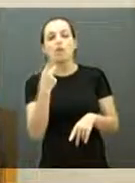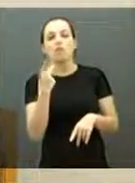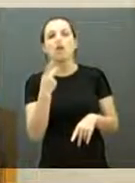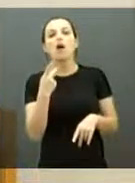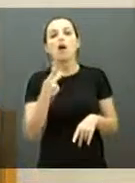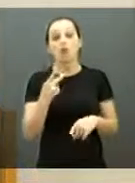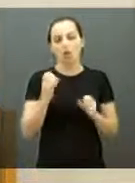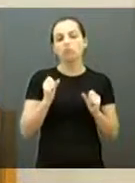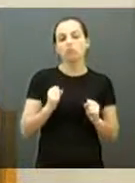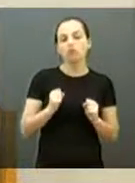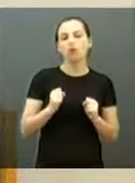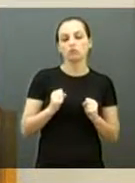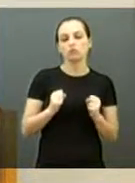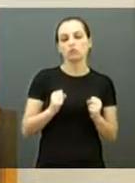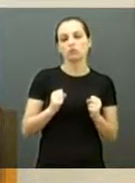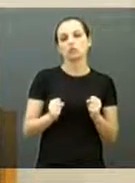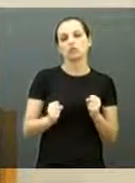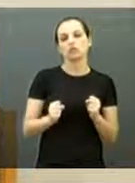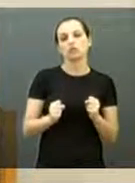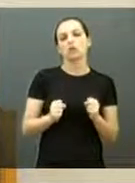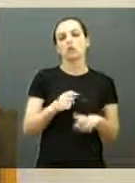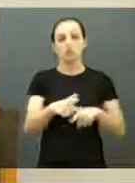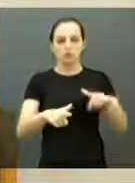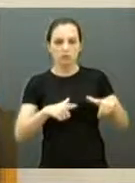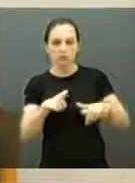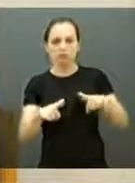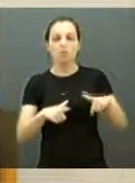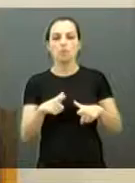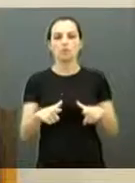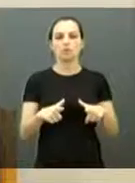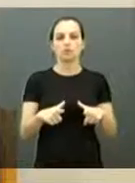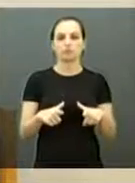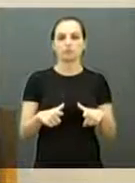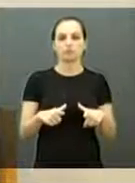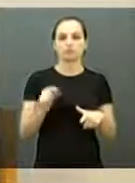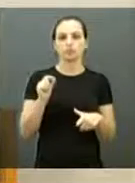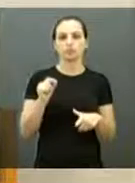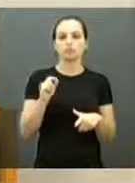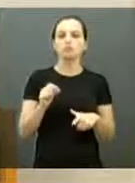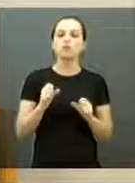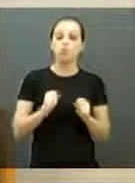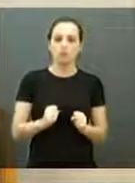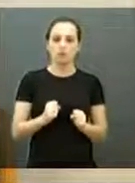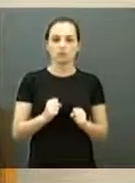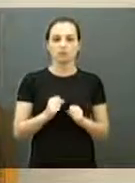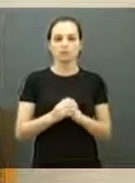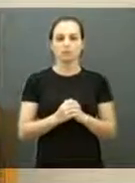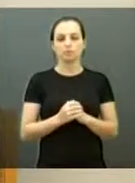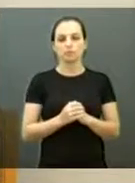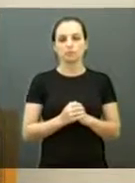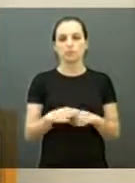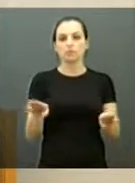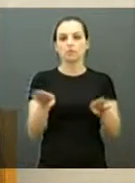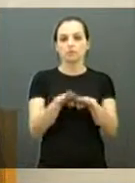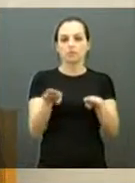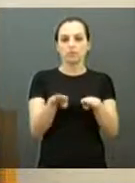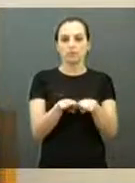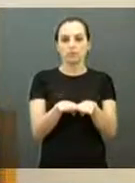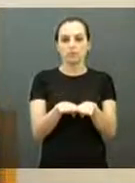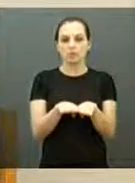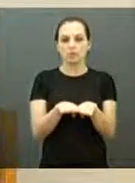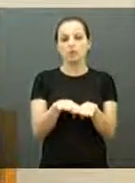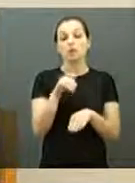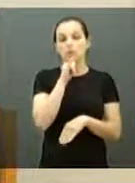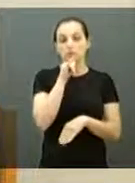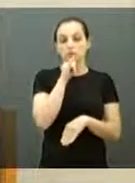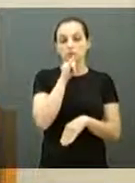tocariam esse serviço enquanto fosse tolerado. Inclusive, por